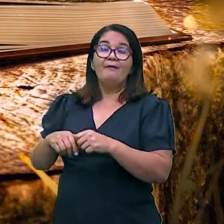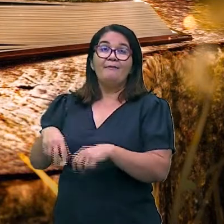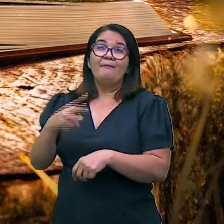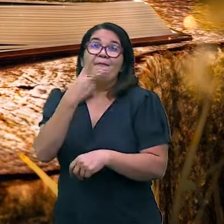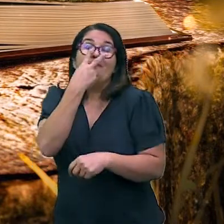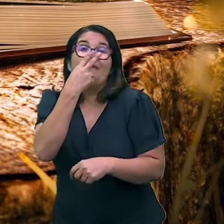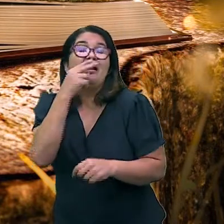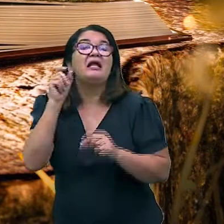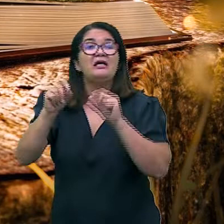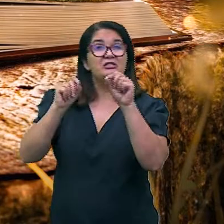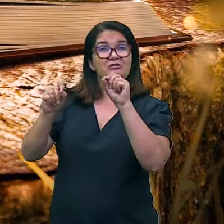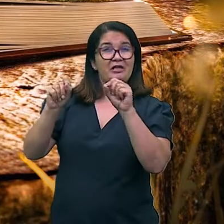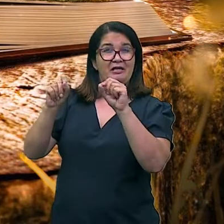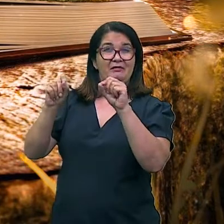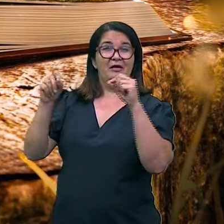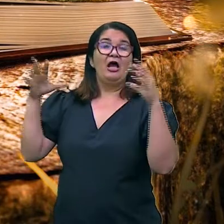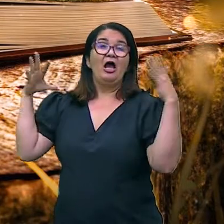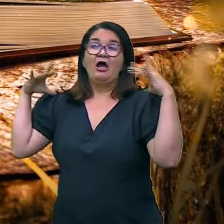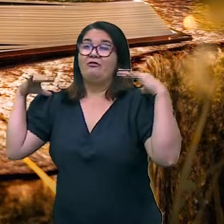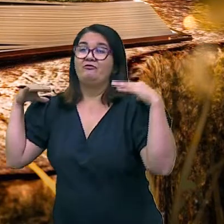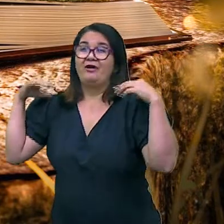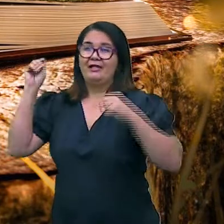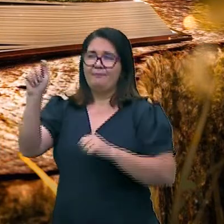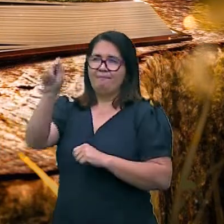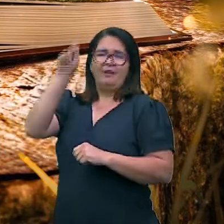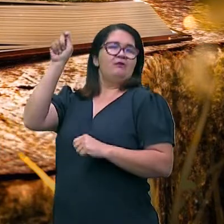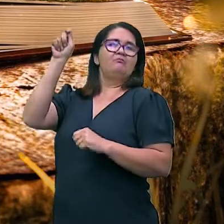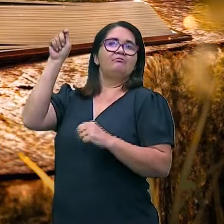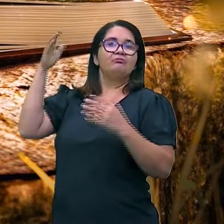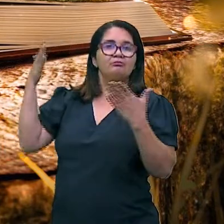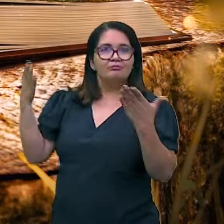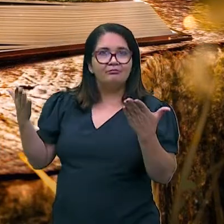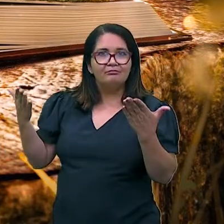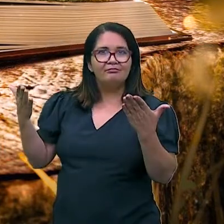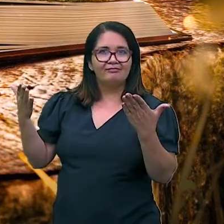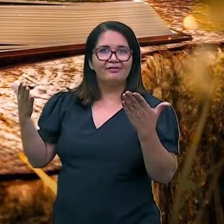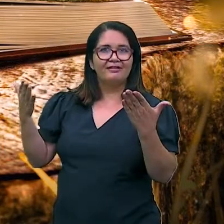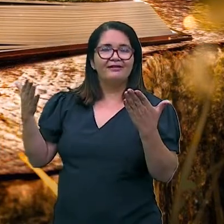um conto de fadas? Mas não usei